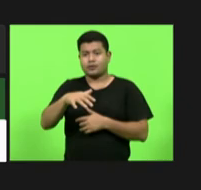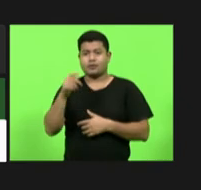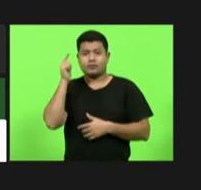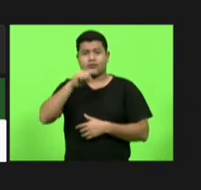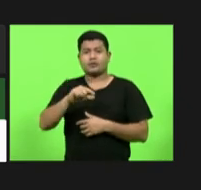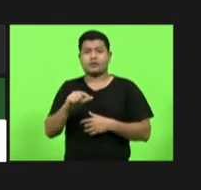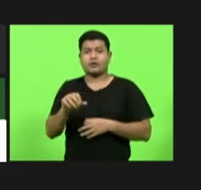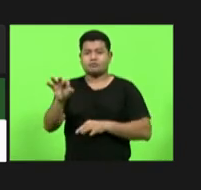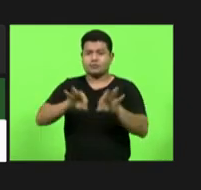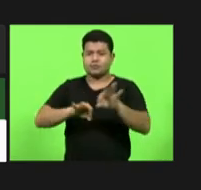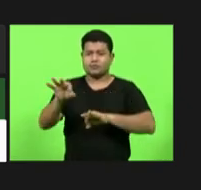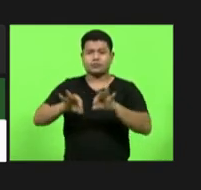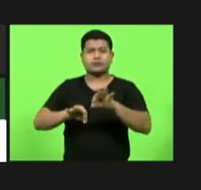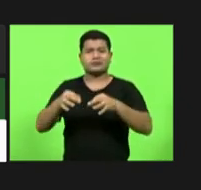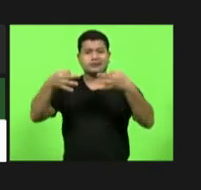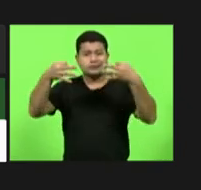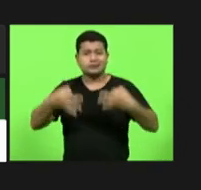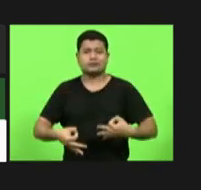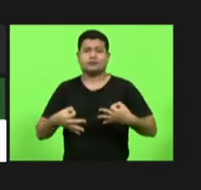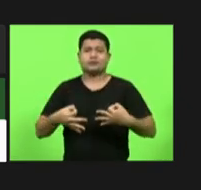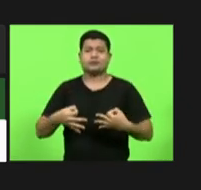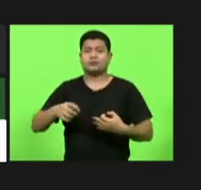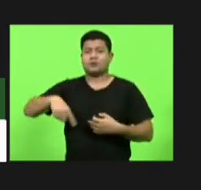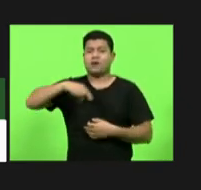de fato, né, para a gente não discutir